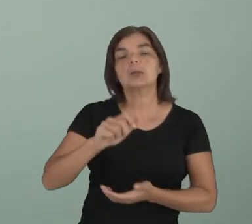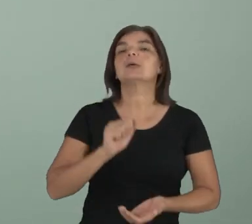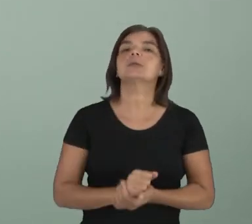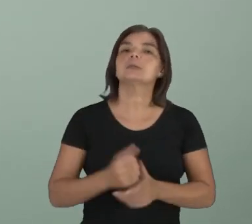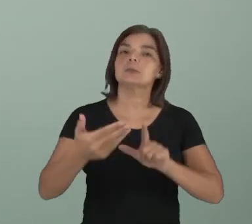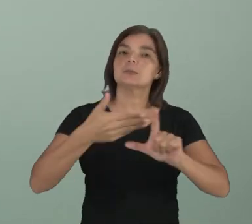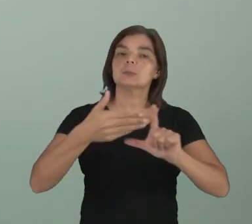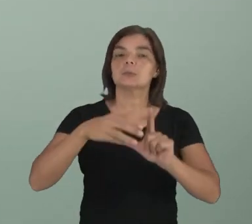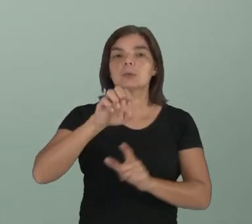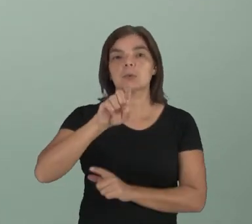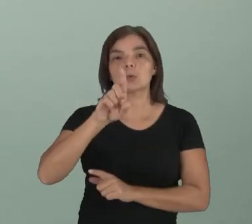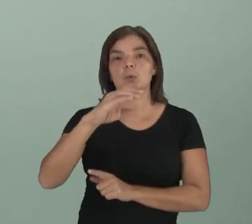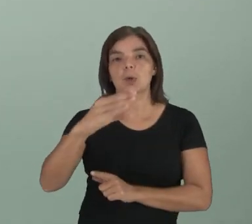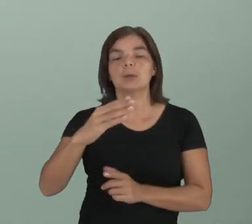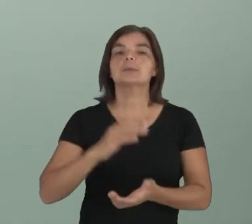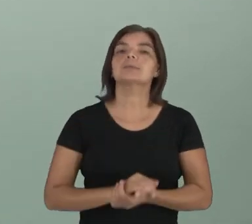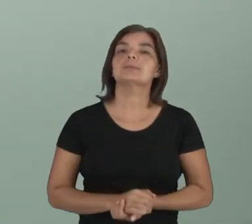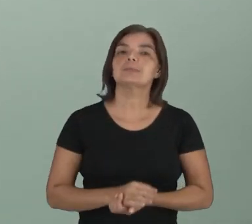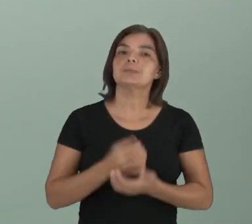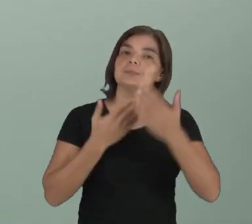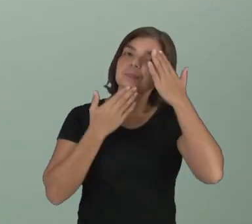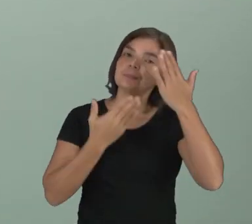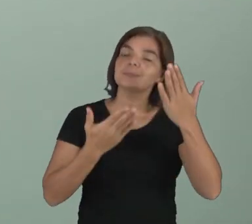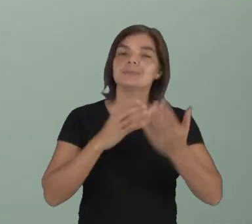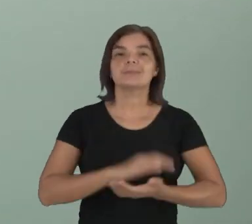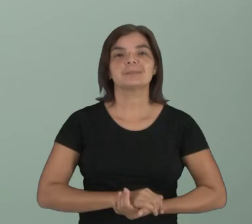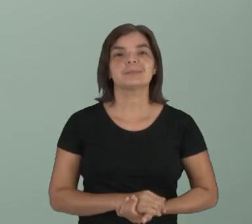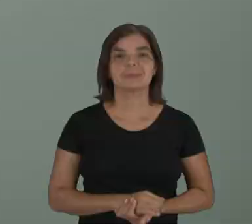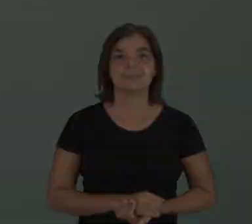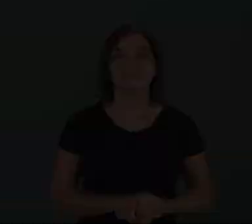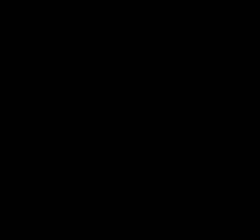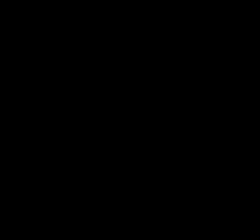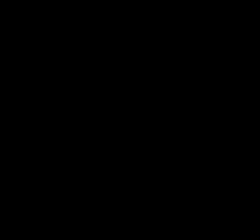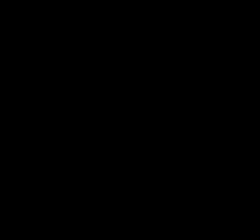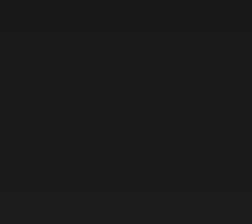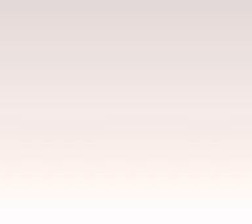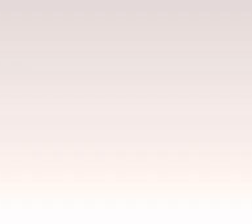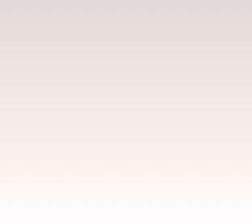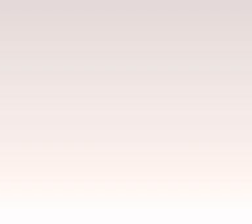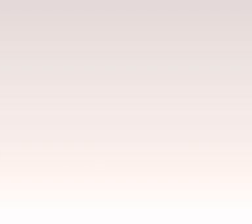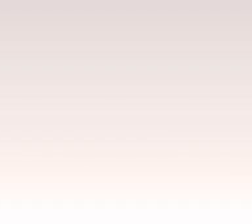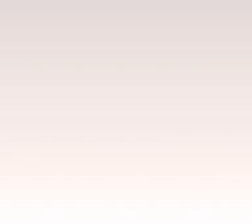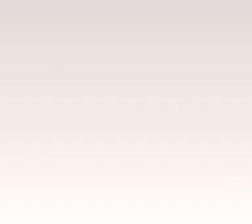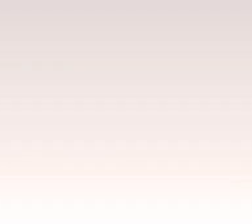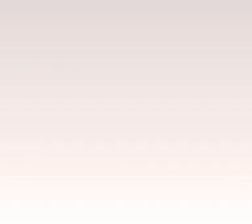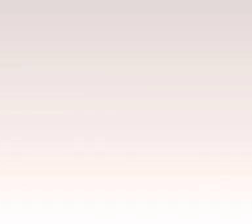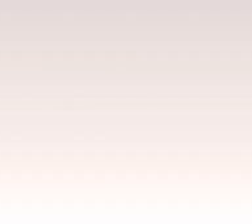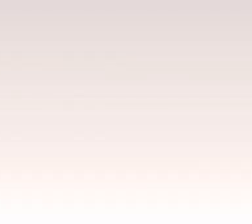novamente, acessem o portal EduqueAcre. Obrigada!